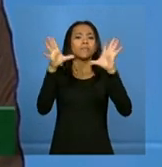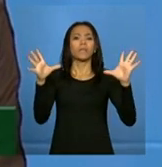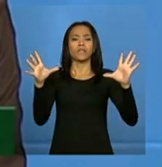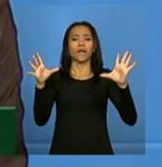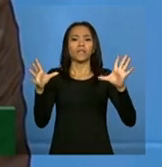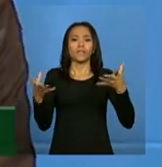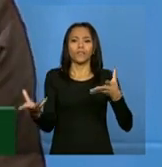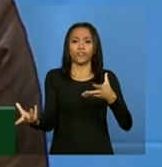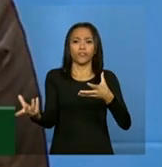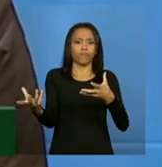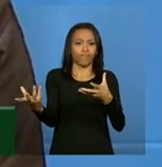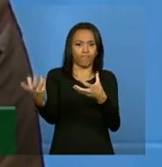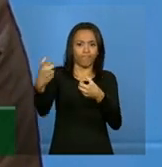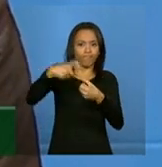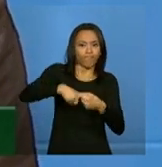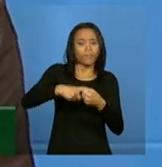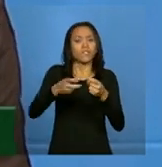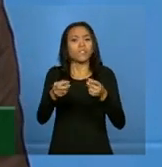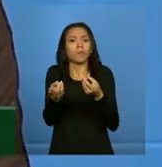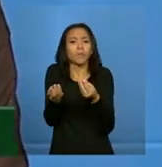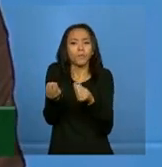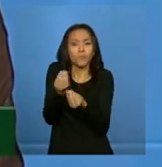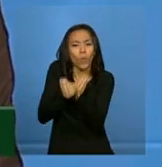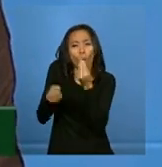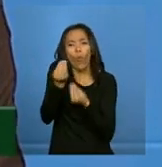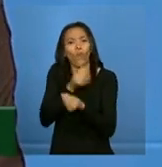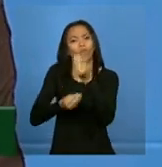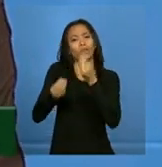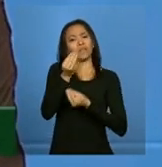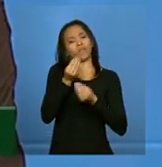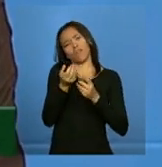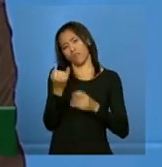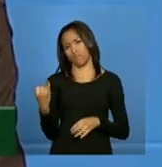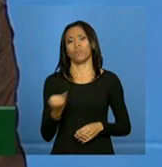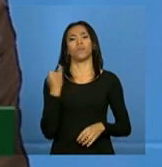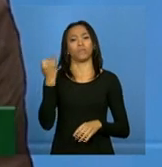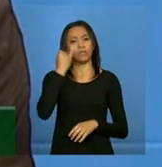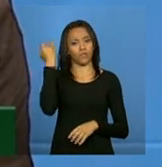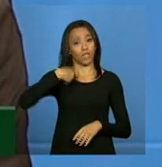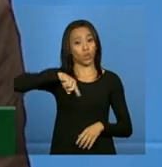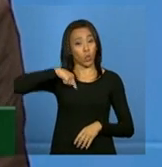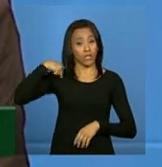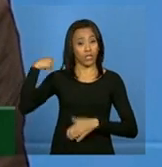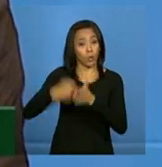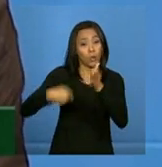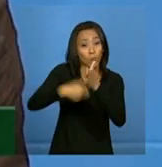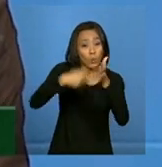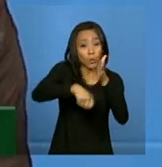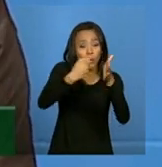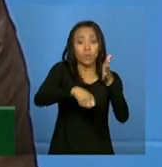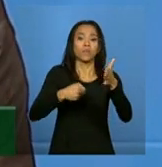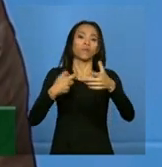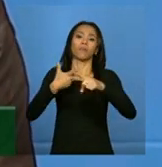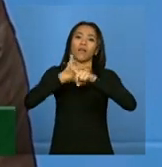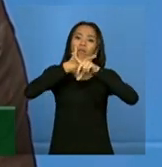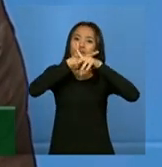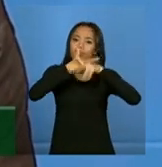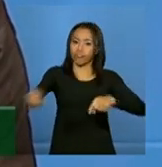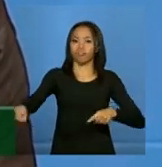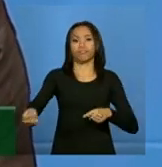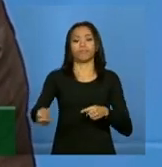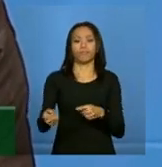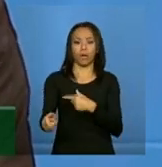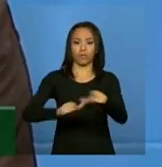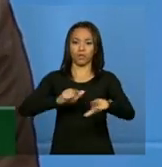associação e também o poder de negociação são cruciais na nossa empreitada de eliminar o trabalho infantil e também na nossa